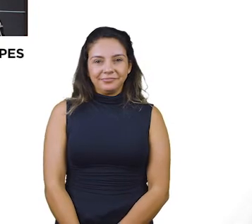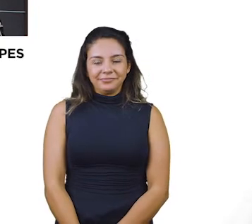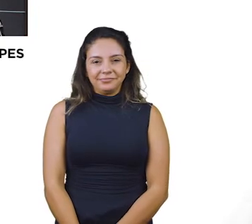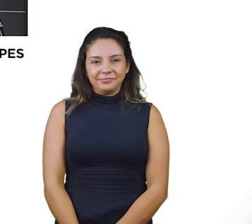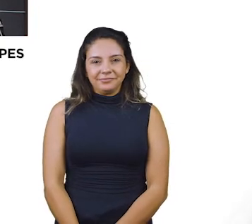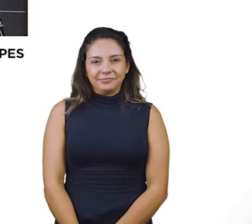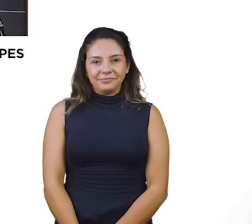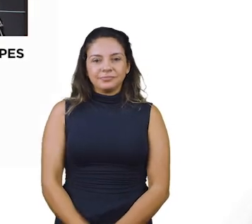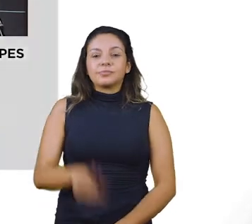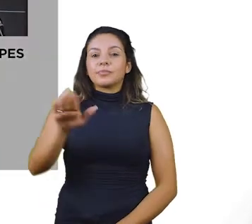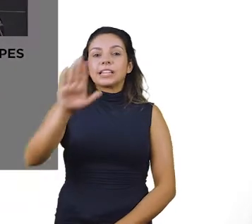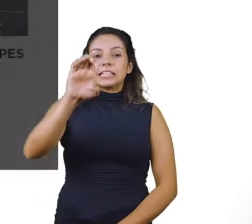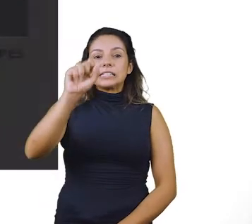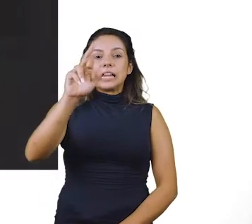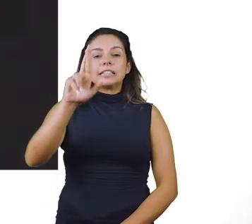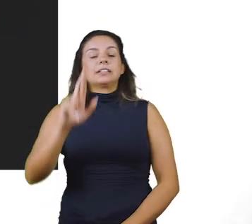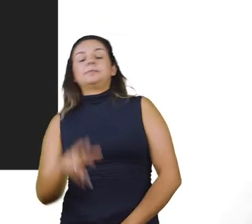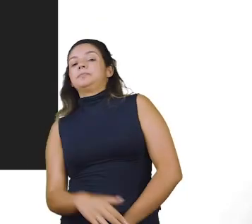Tá bom, César.